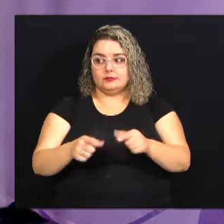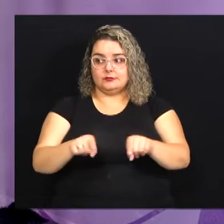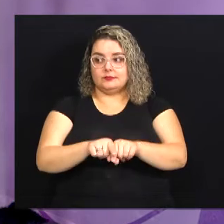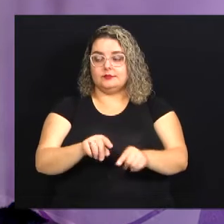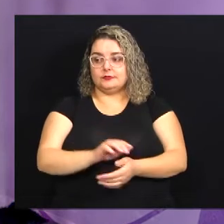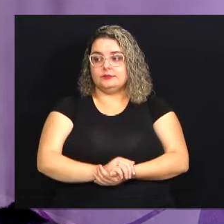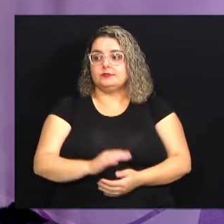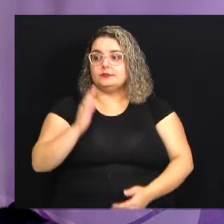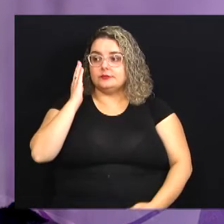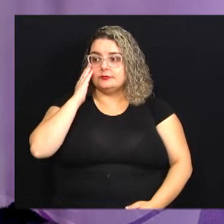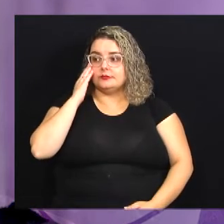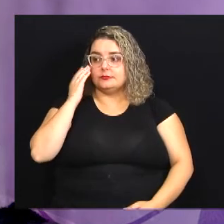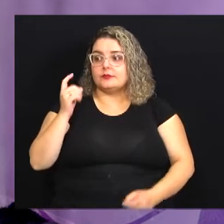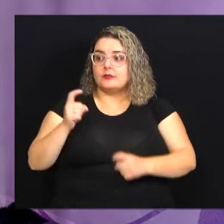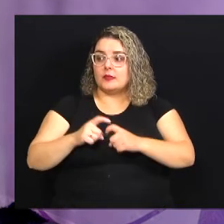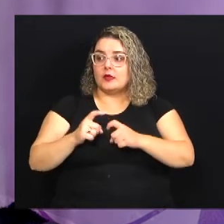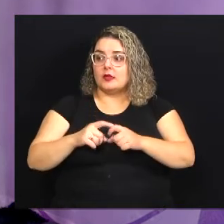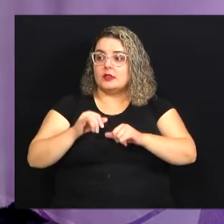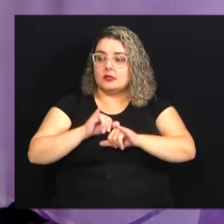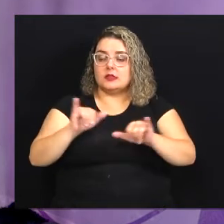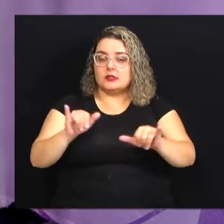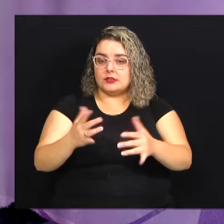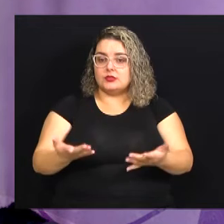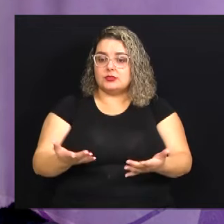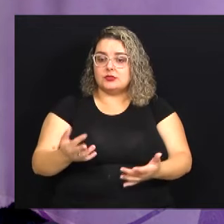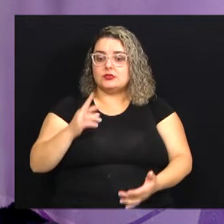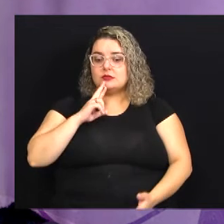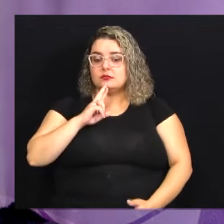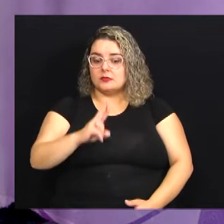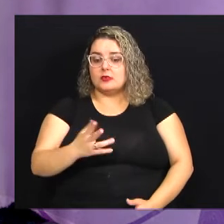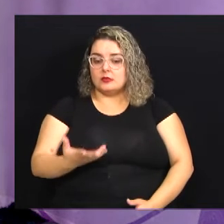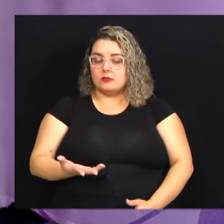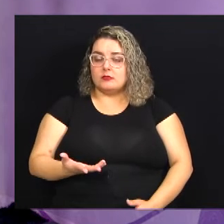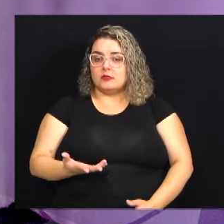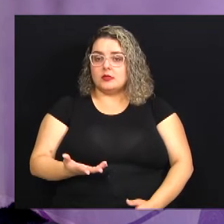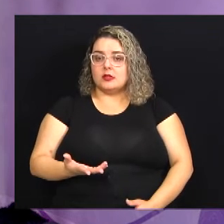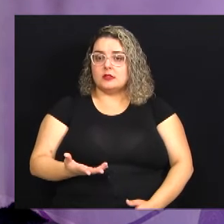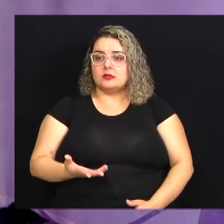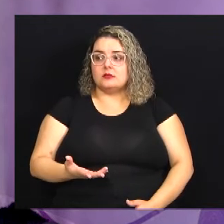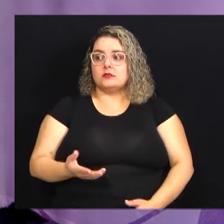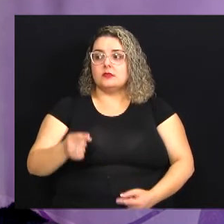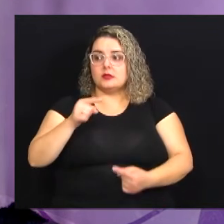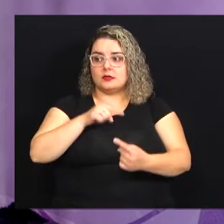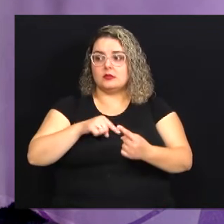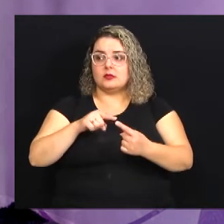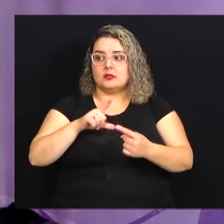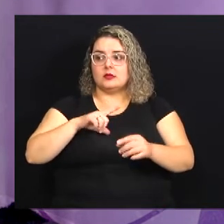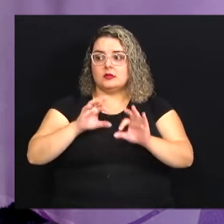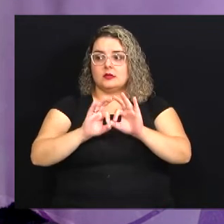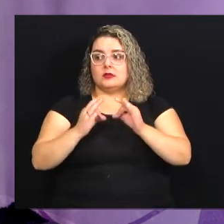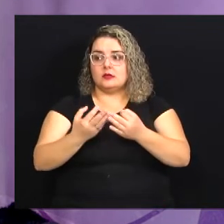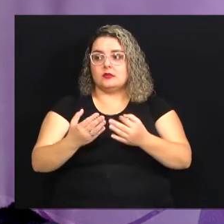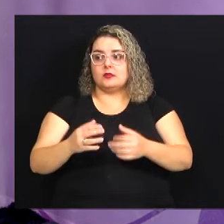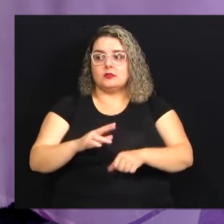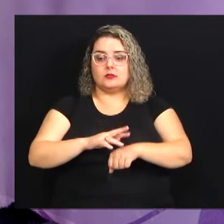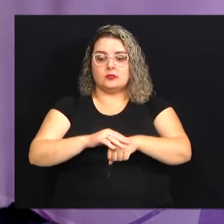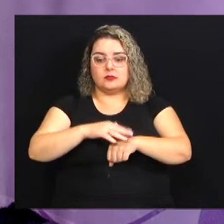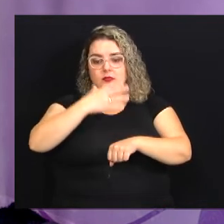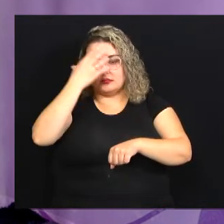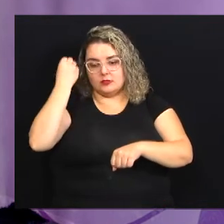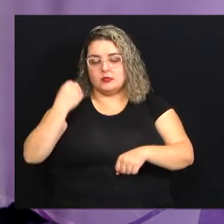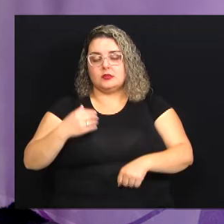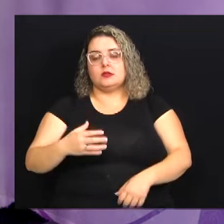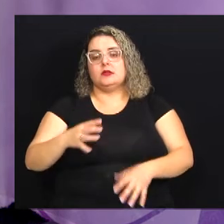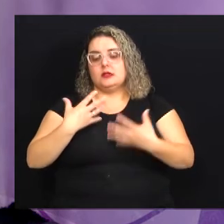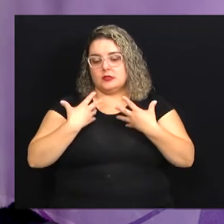nisso. Entendi. Doutora, eu queria que a senhora deixasse um recado referente aí para quem tem um familiar com Alzheimer,